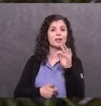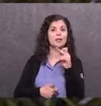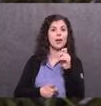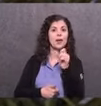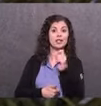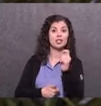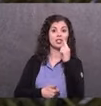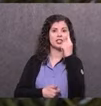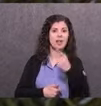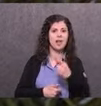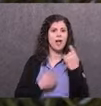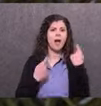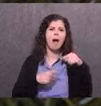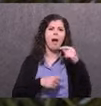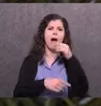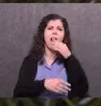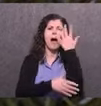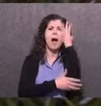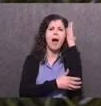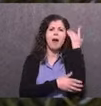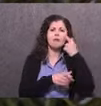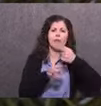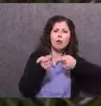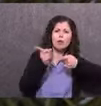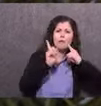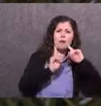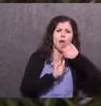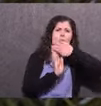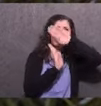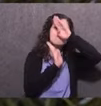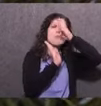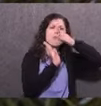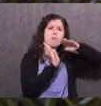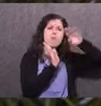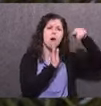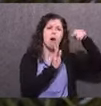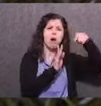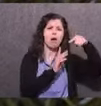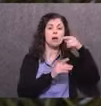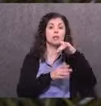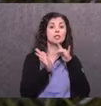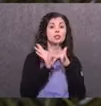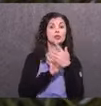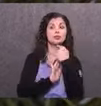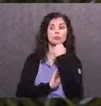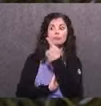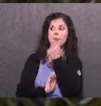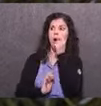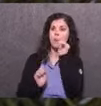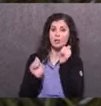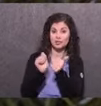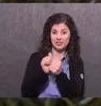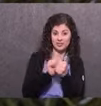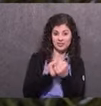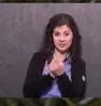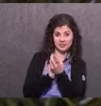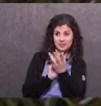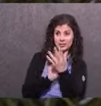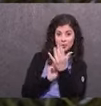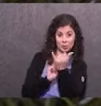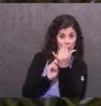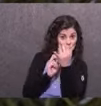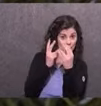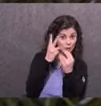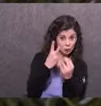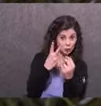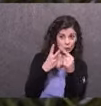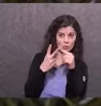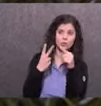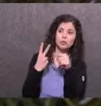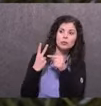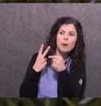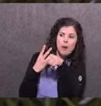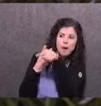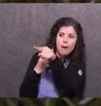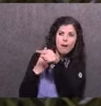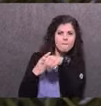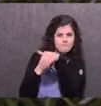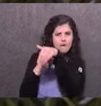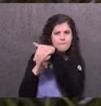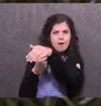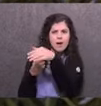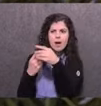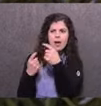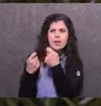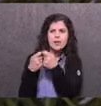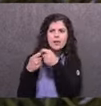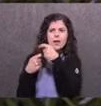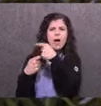Oliveiras, Jesus enviou dois discípulos, dizendo-lhes: Ide à povoação aí em frente e encontrareis